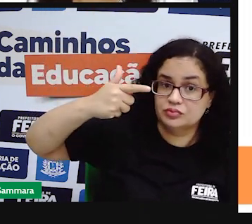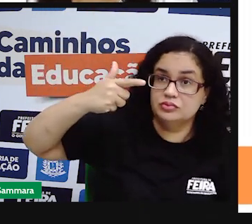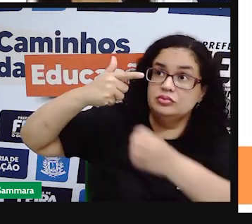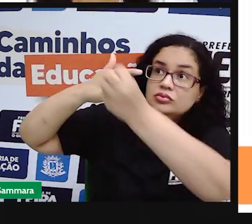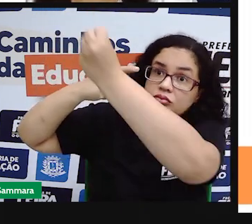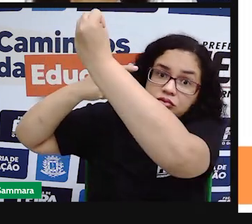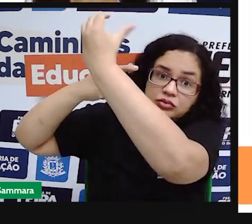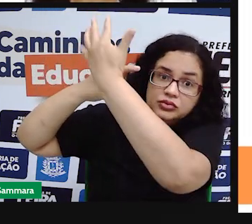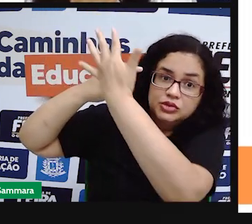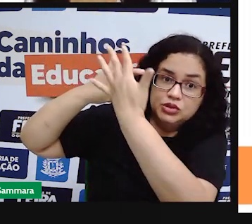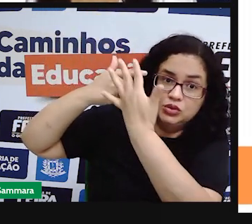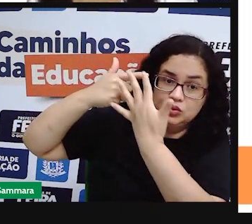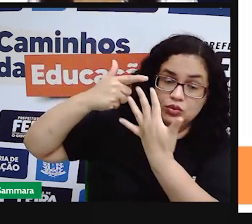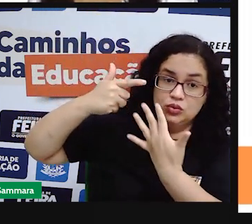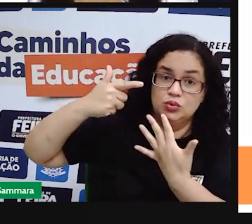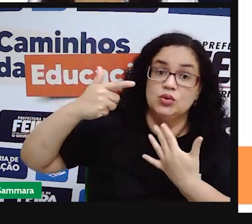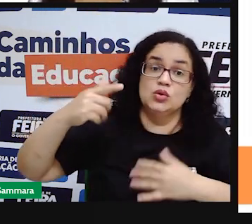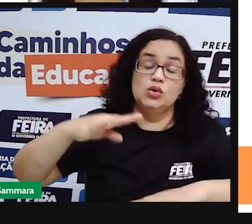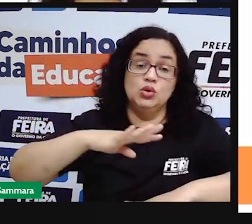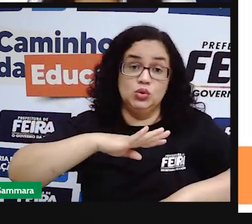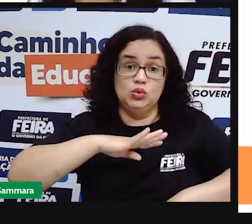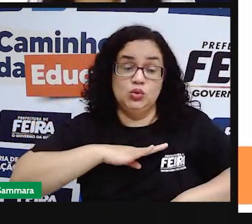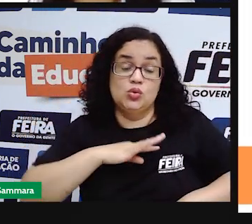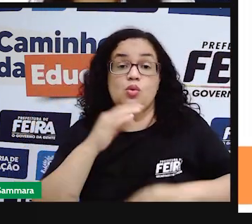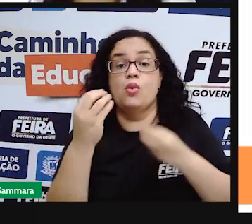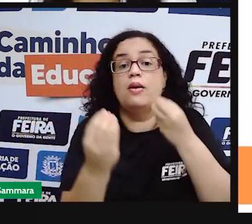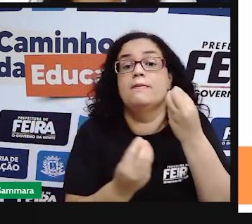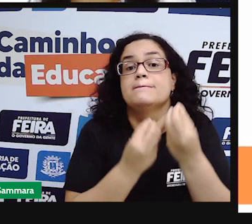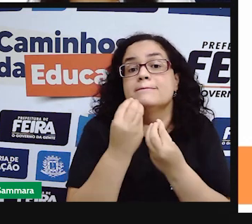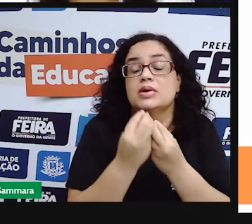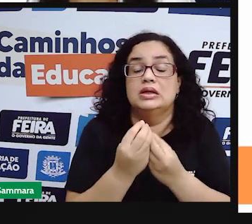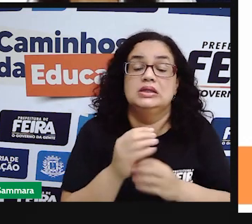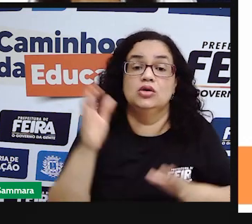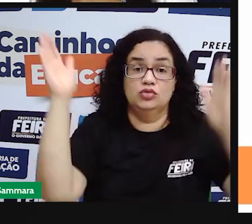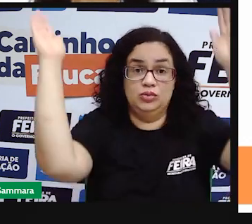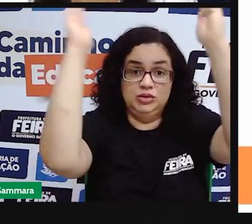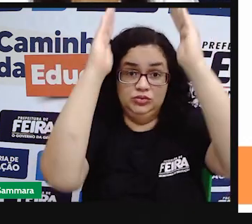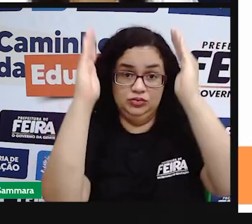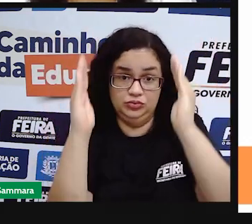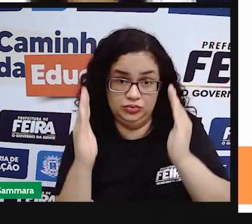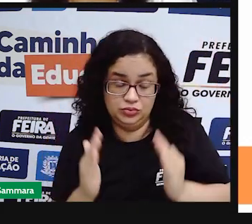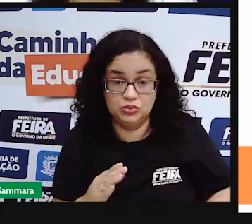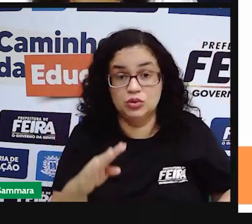sombra do nosso corpo vai ter o formato do nosso corpo. A gente